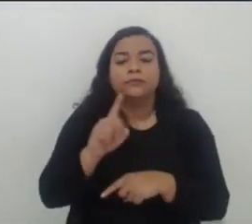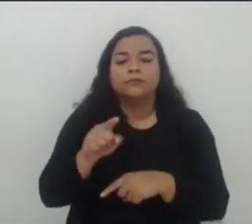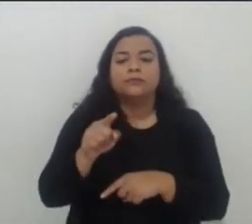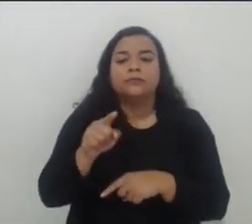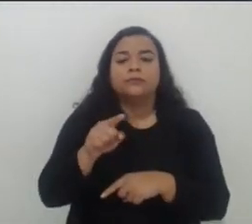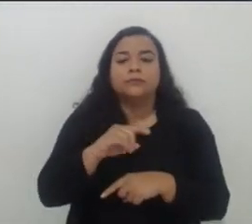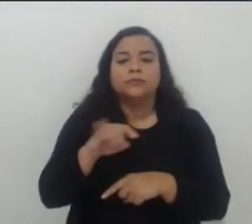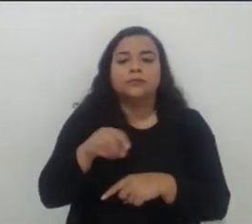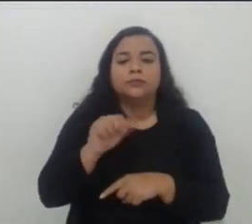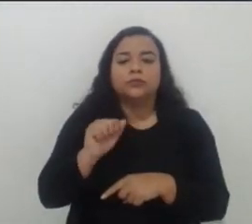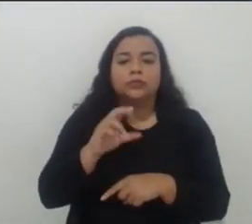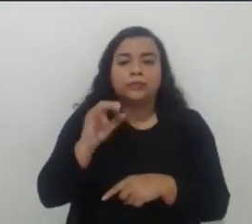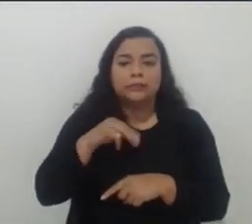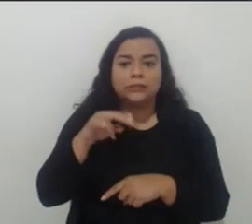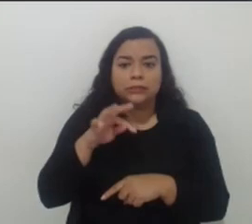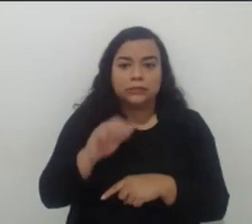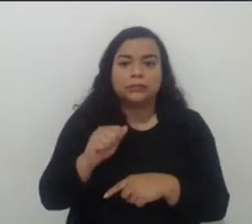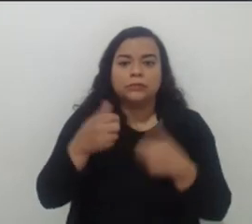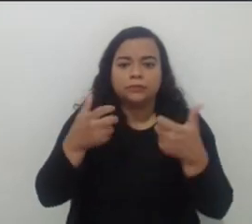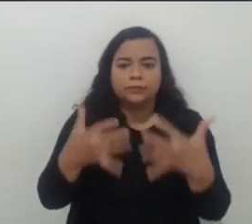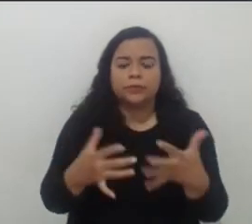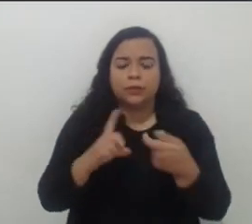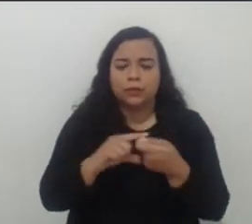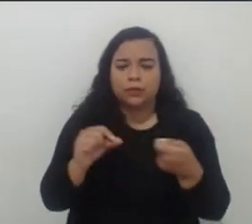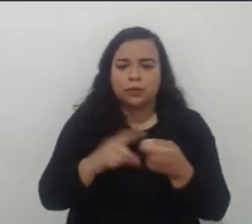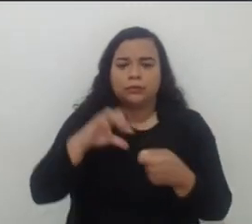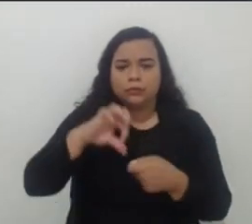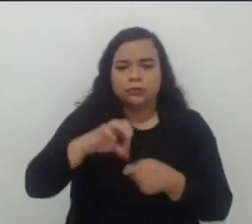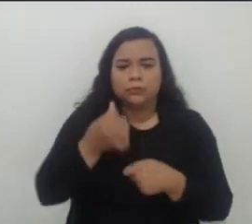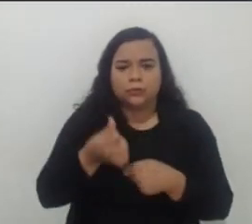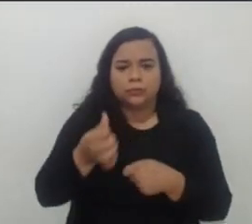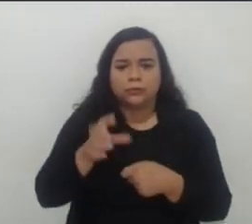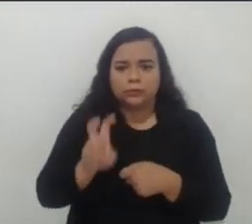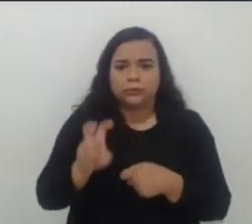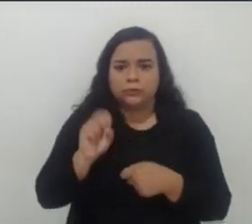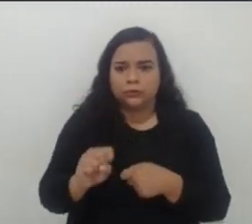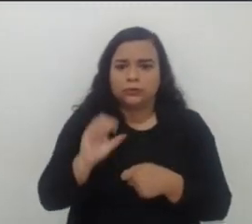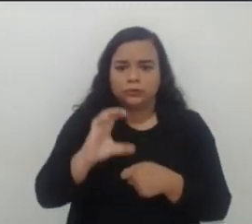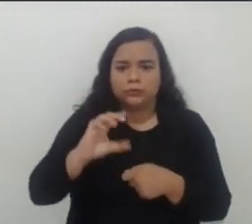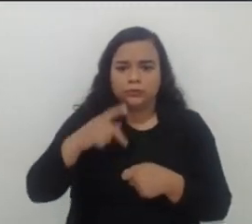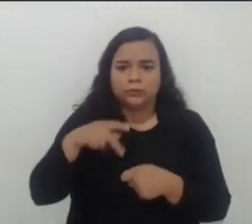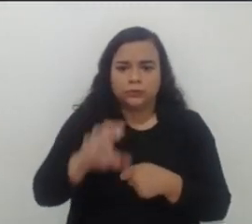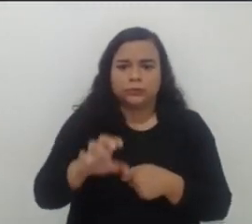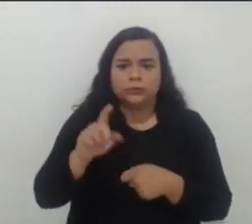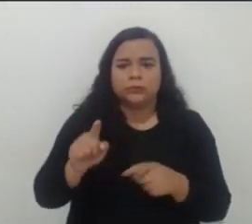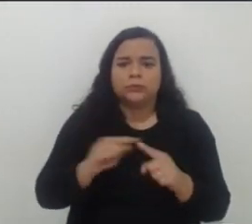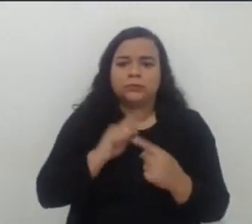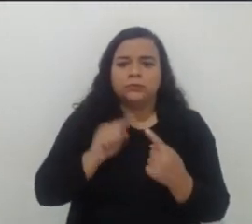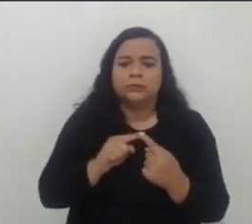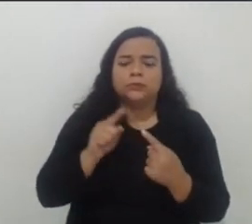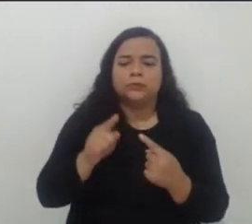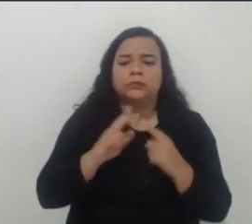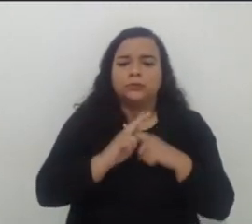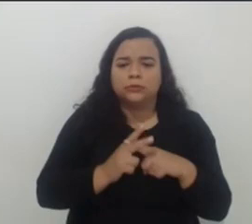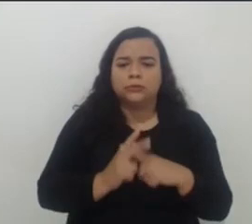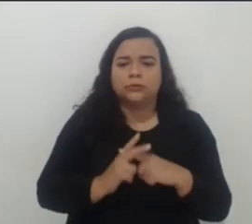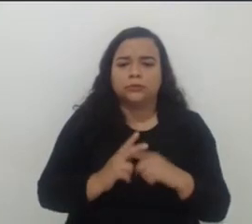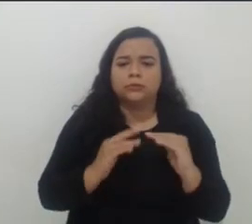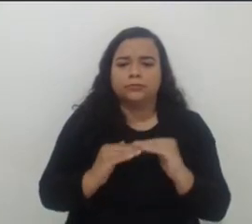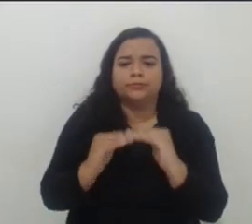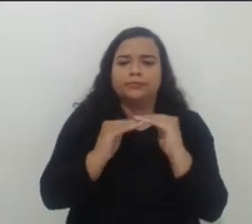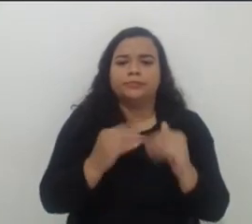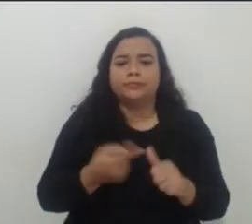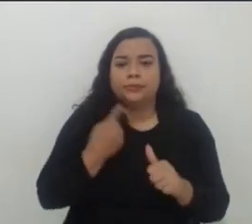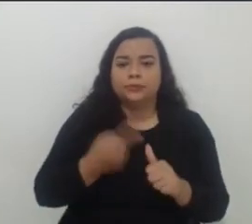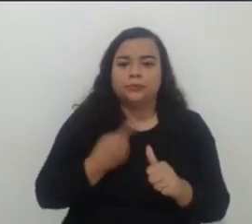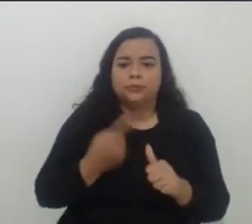artigo 966, 5 e 8 do CPC, por objetivar a rescisão do acordo da Primeira Câmara Civil, transitado